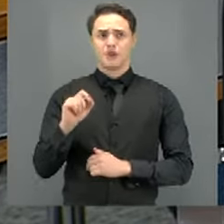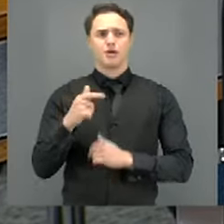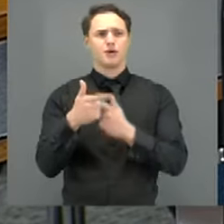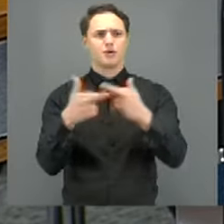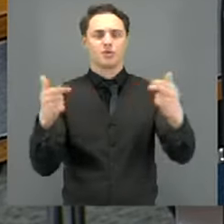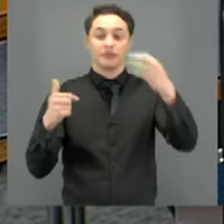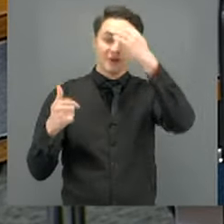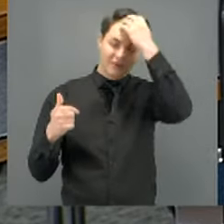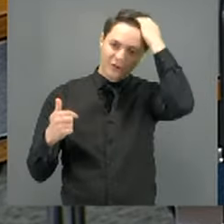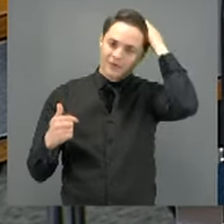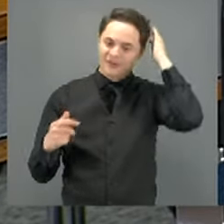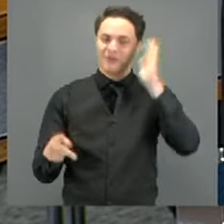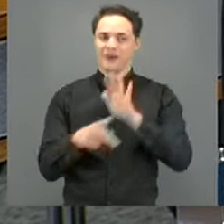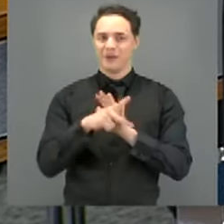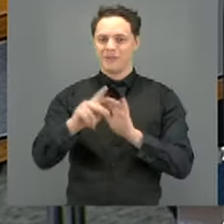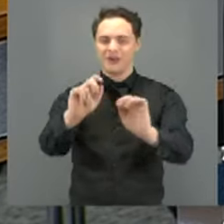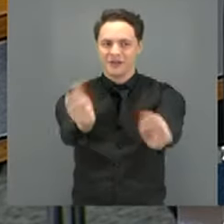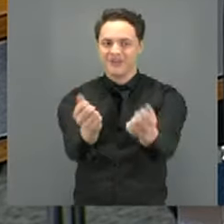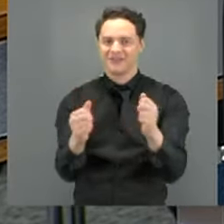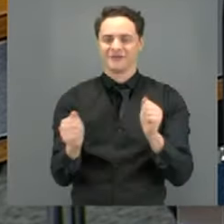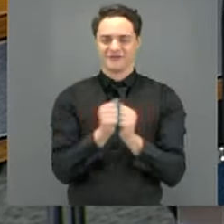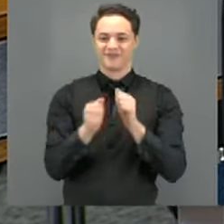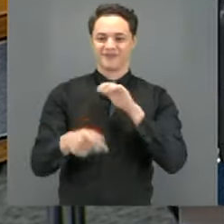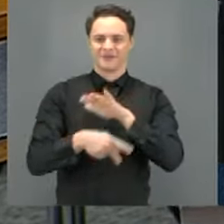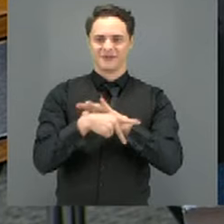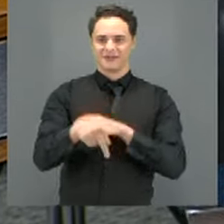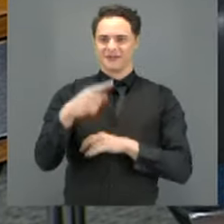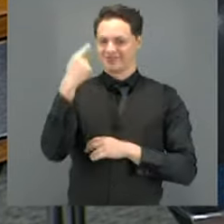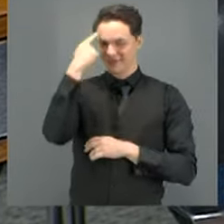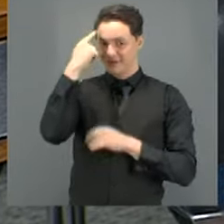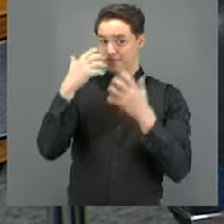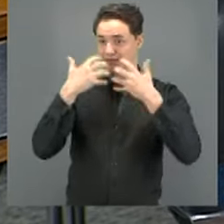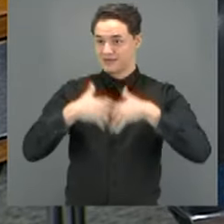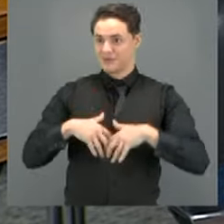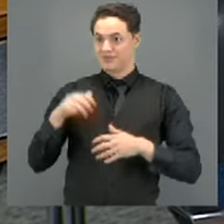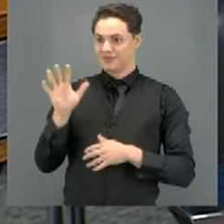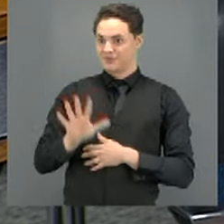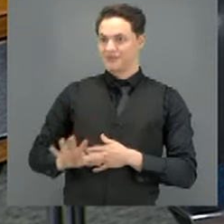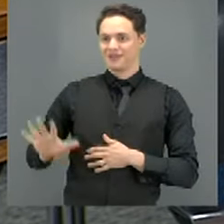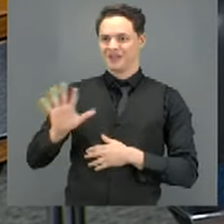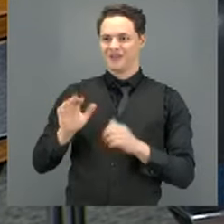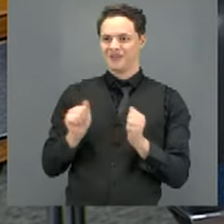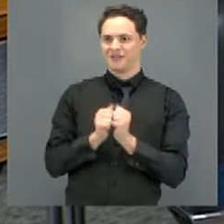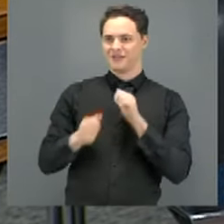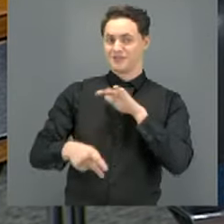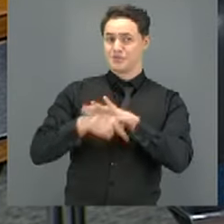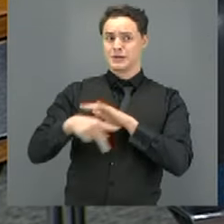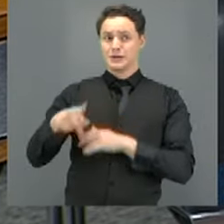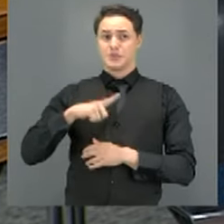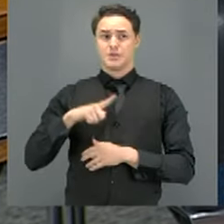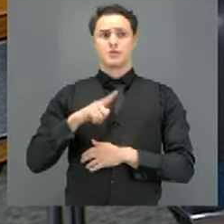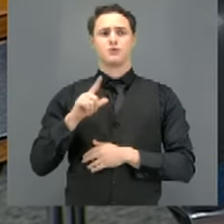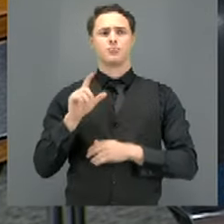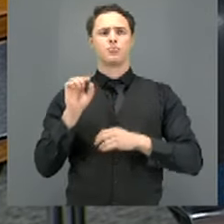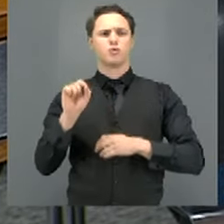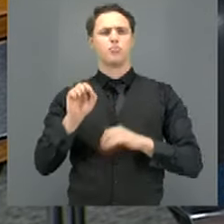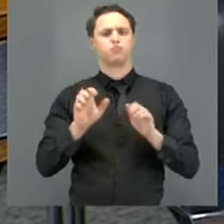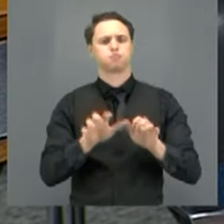vezes não são divulgadas pela imprensa, nem nacional e nem imprensa internacional, por